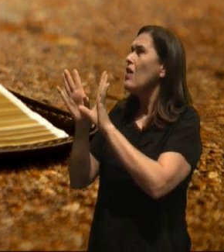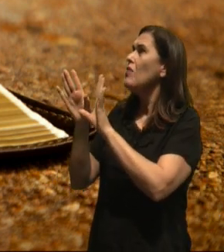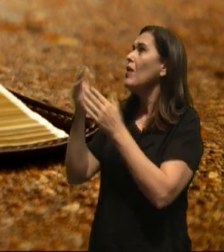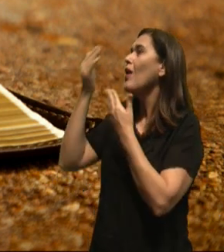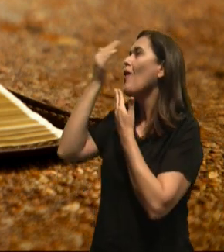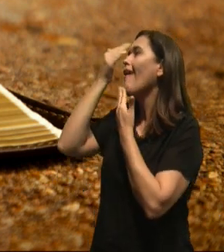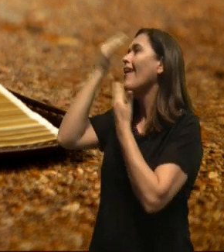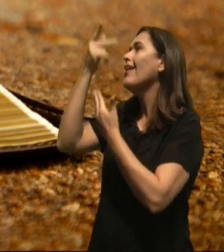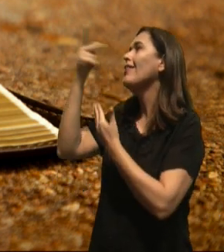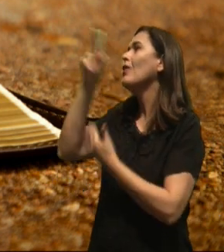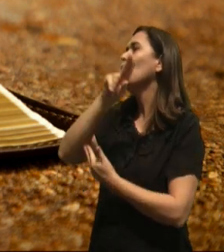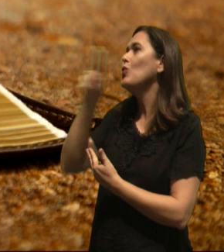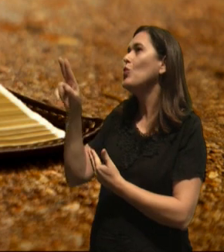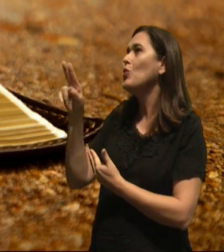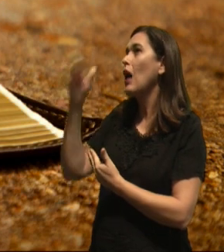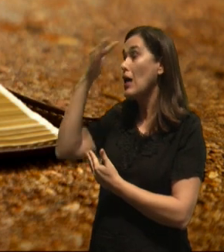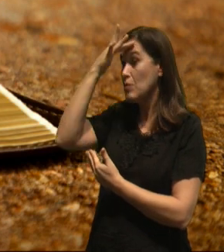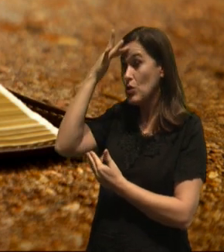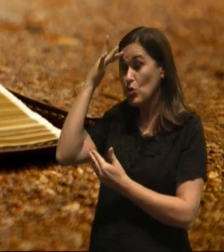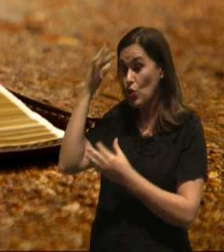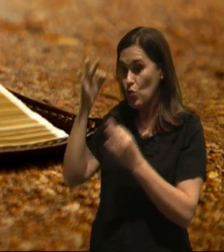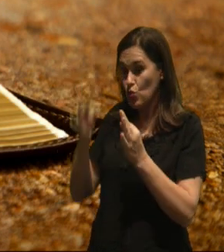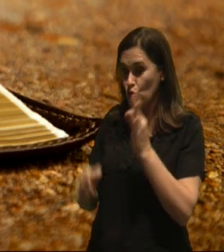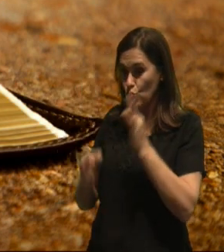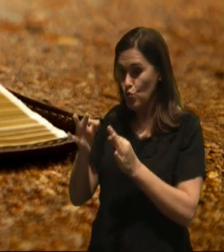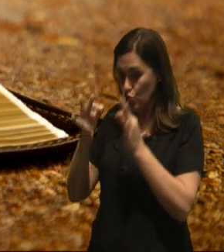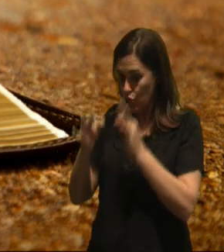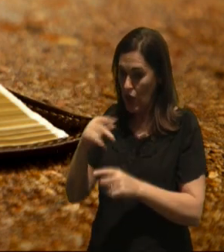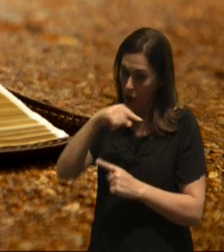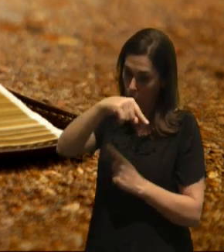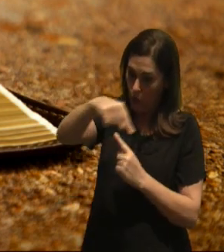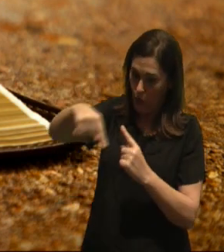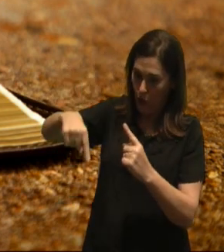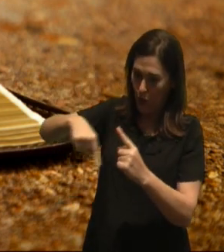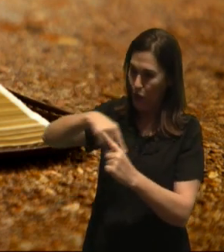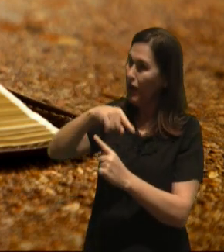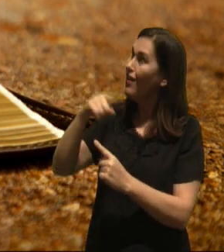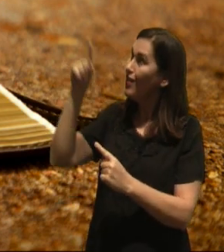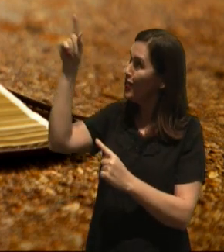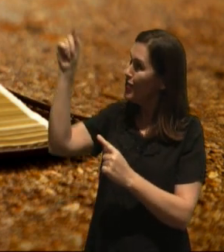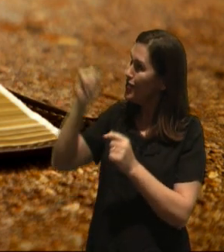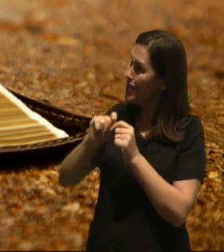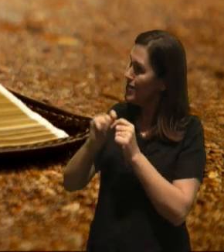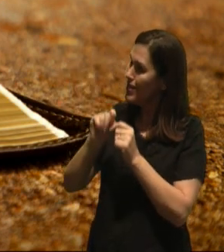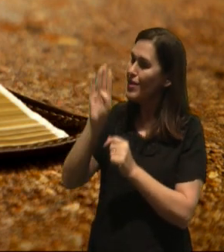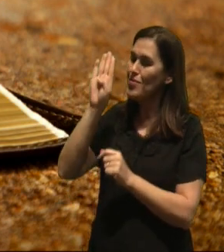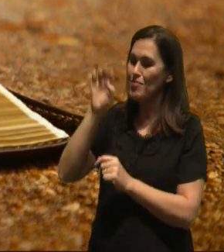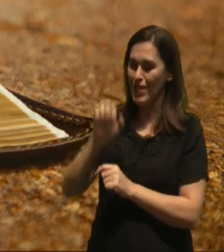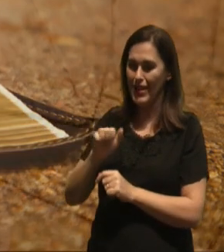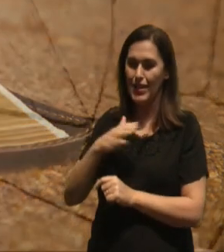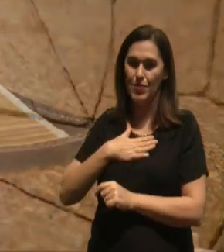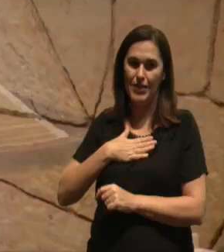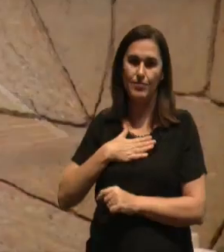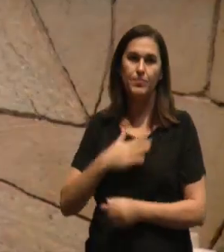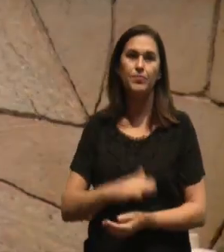Teu nome. Os justos me rodearão, quando me fizeres esse bem.